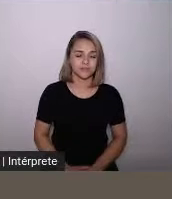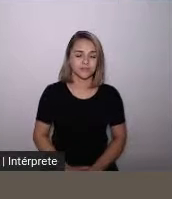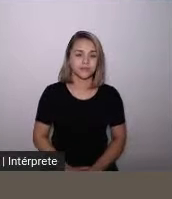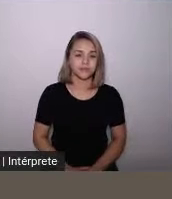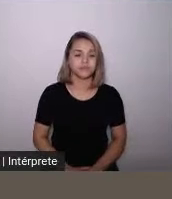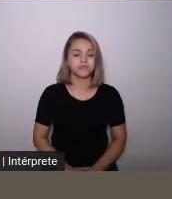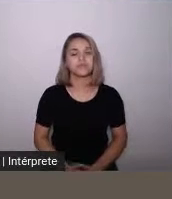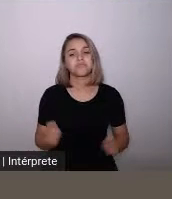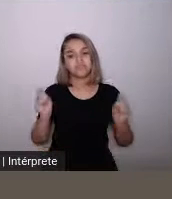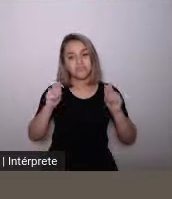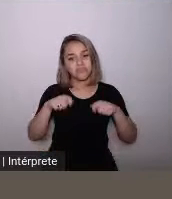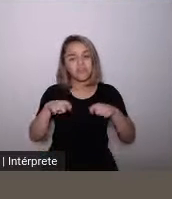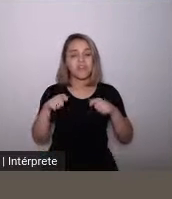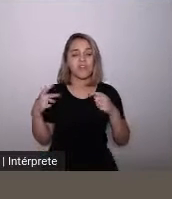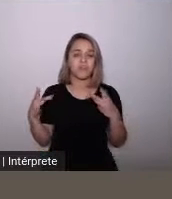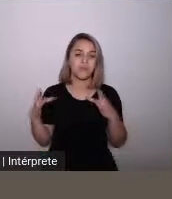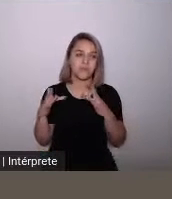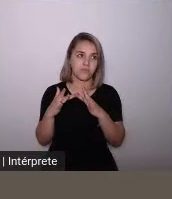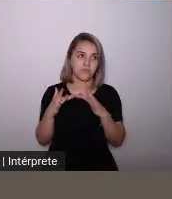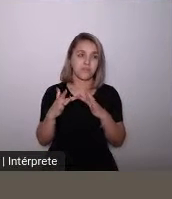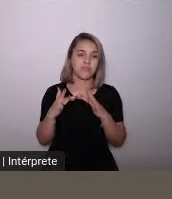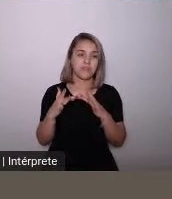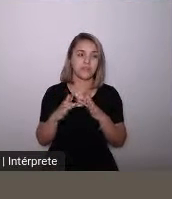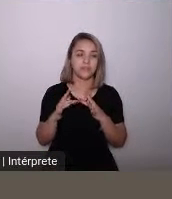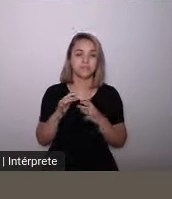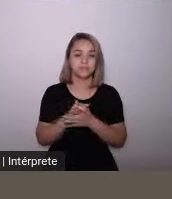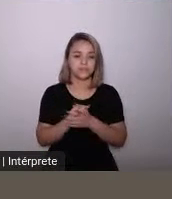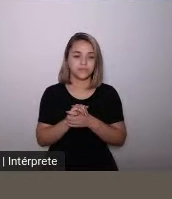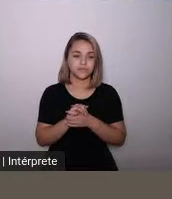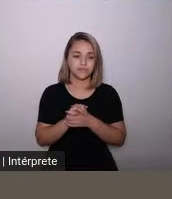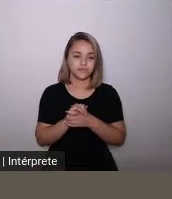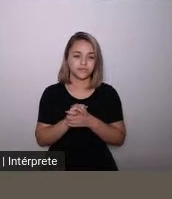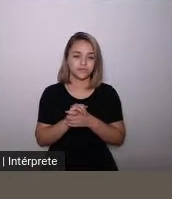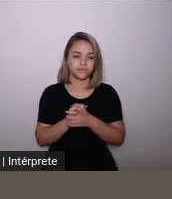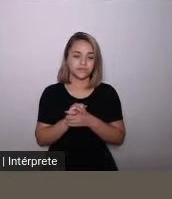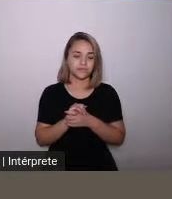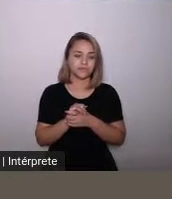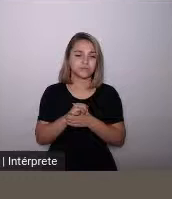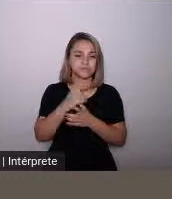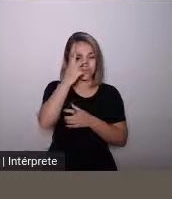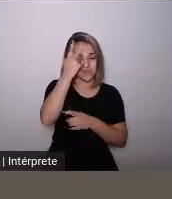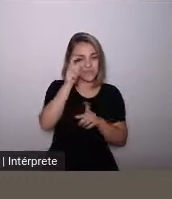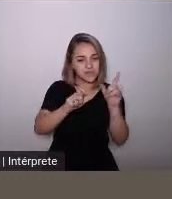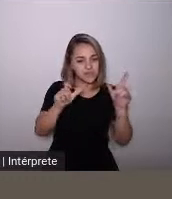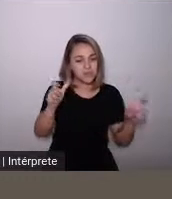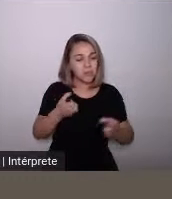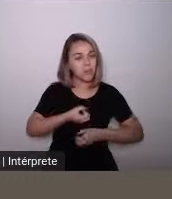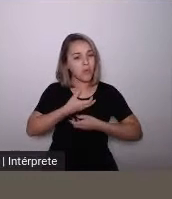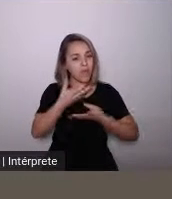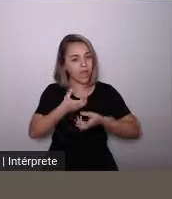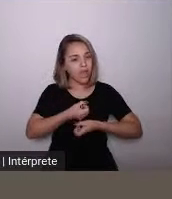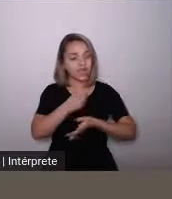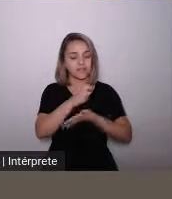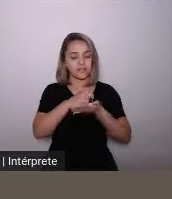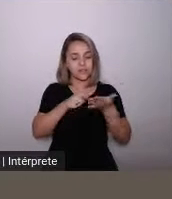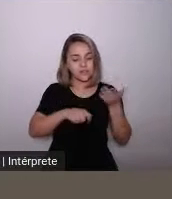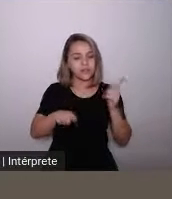estar na sintonia ou no radar, né, desses poetas, escritores e